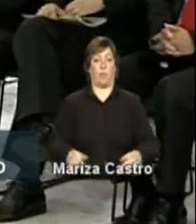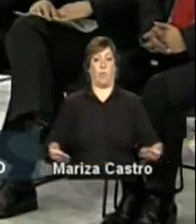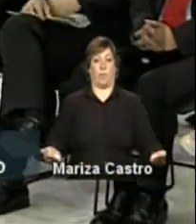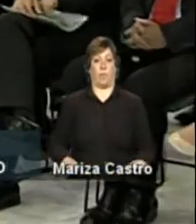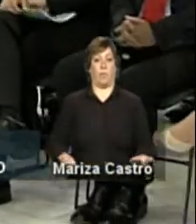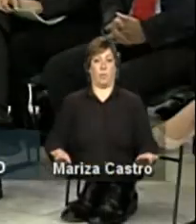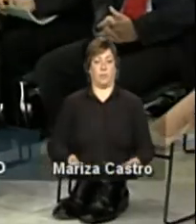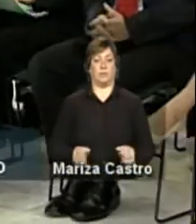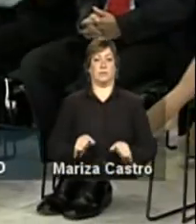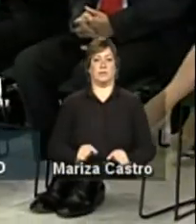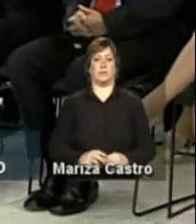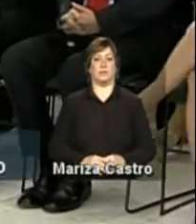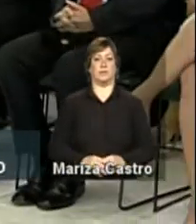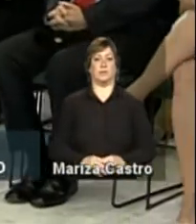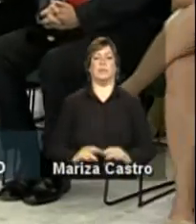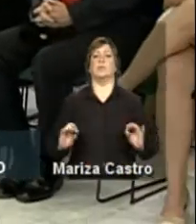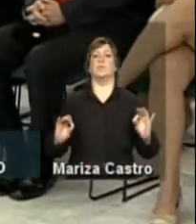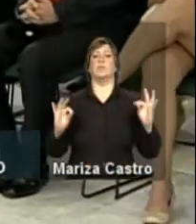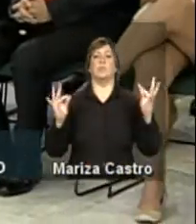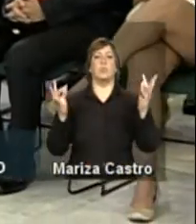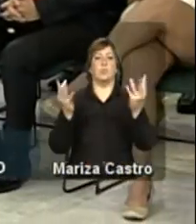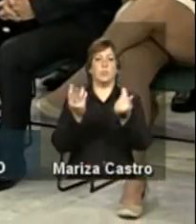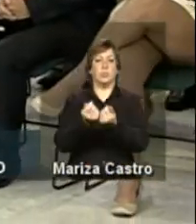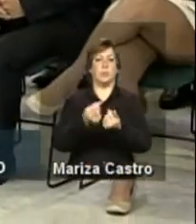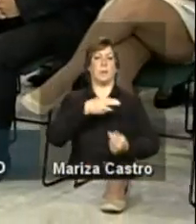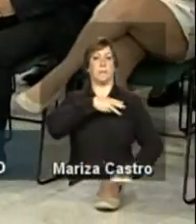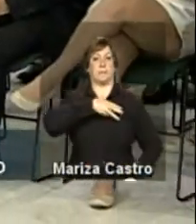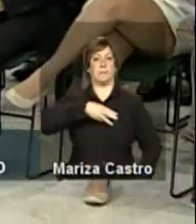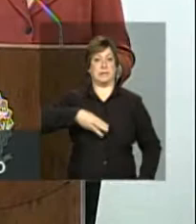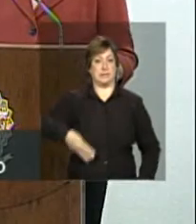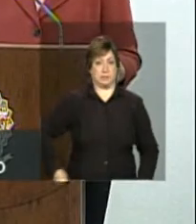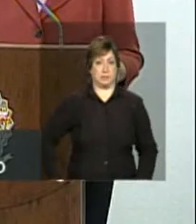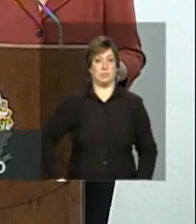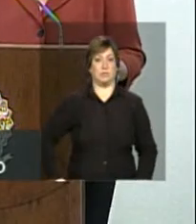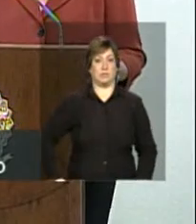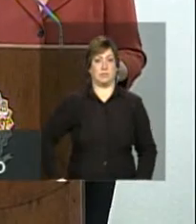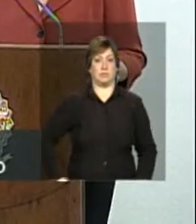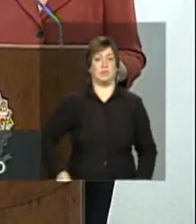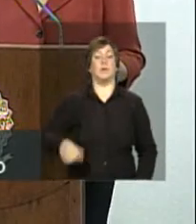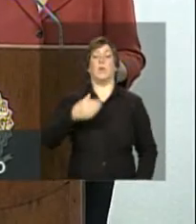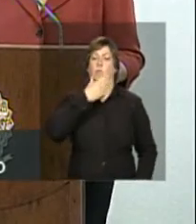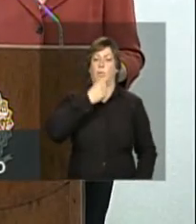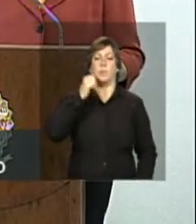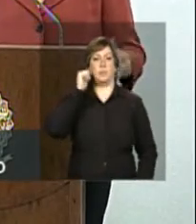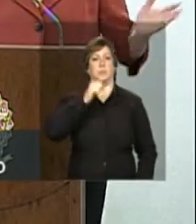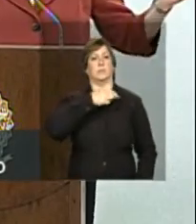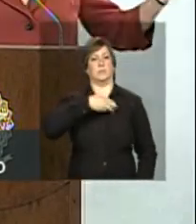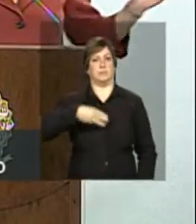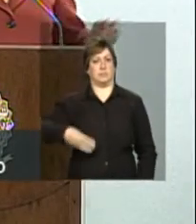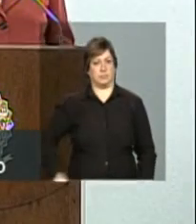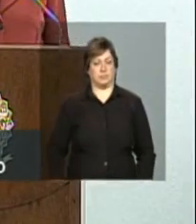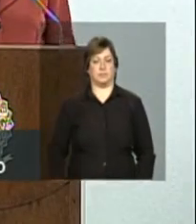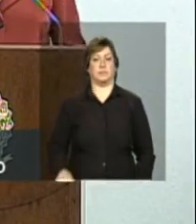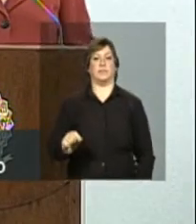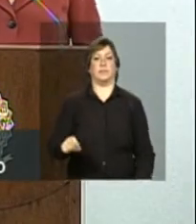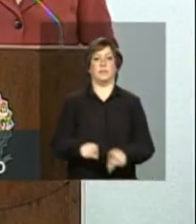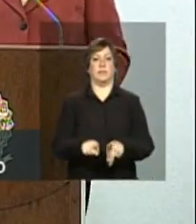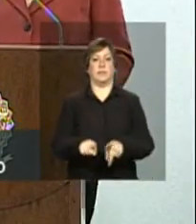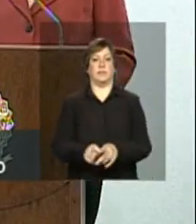a todos os ministros e ministros de estado cumprimentando